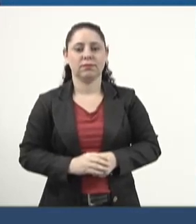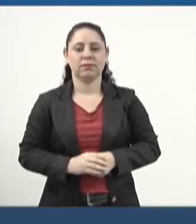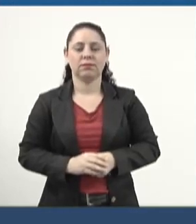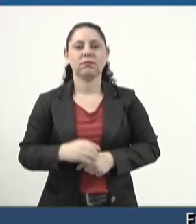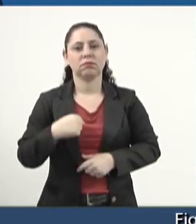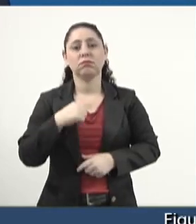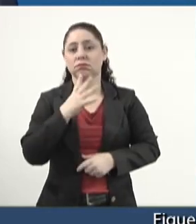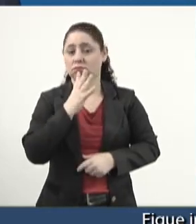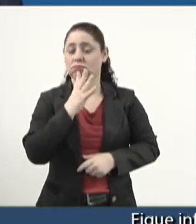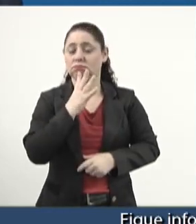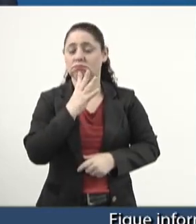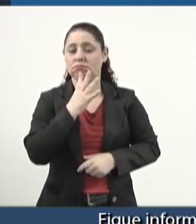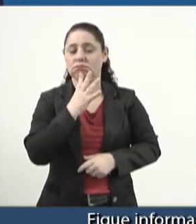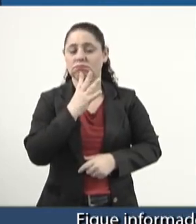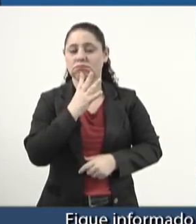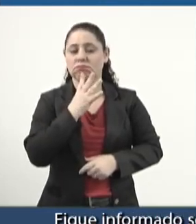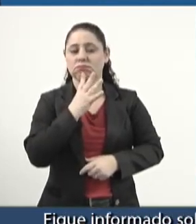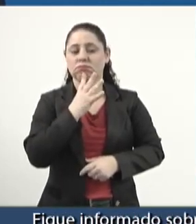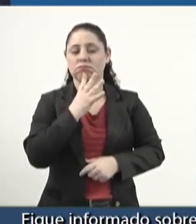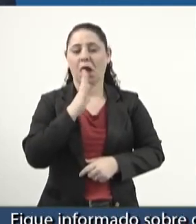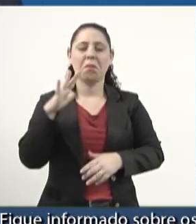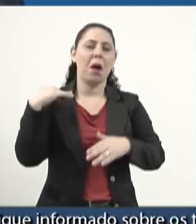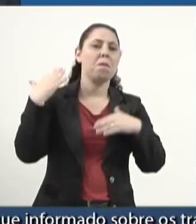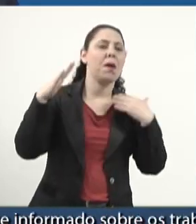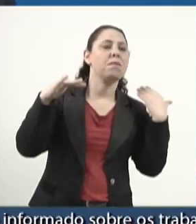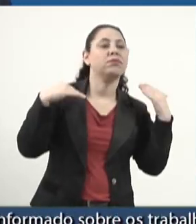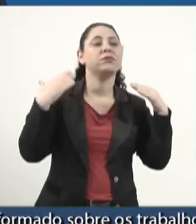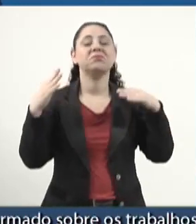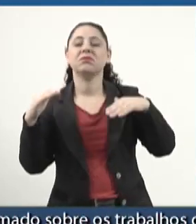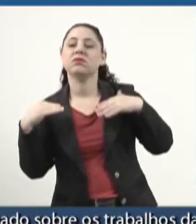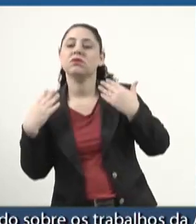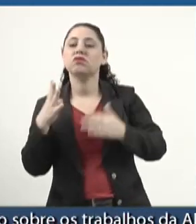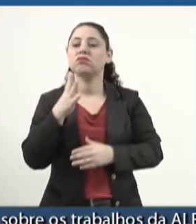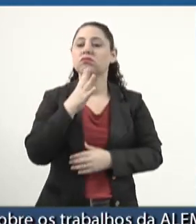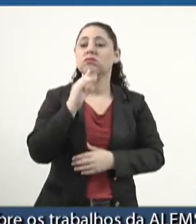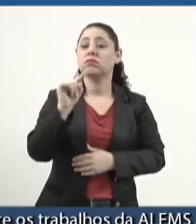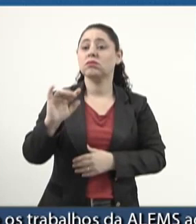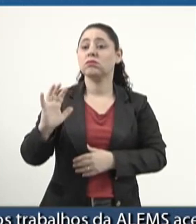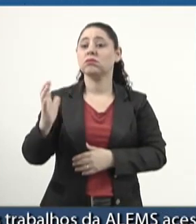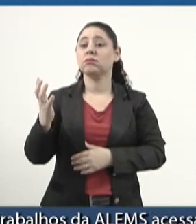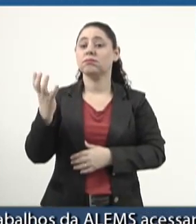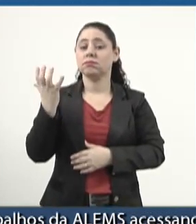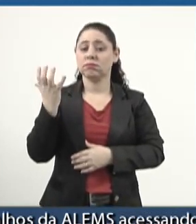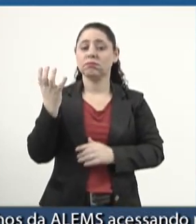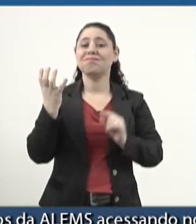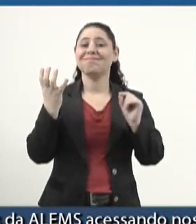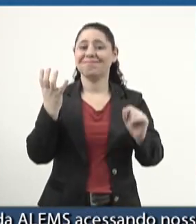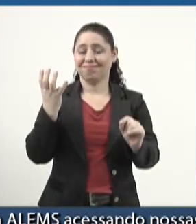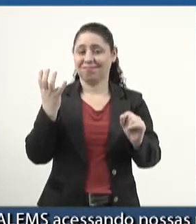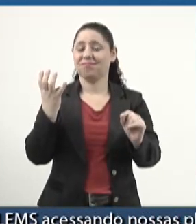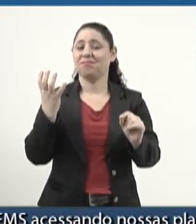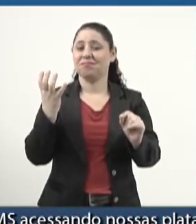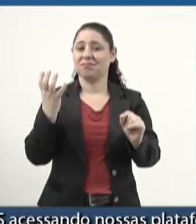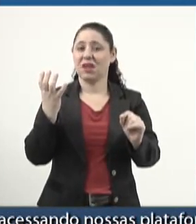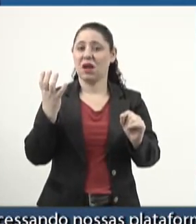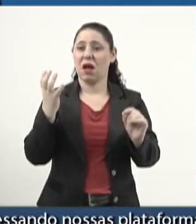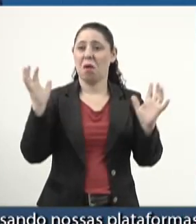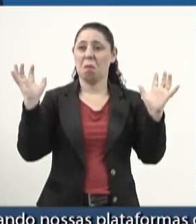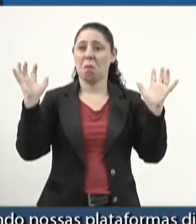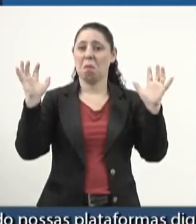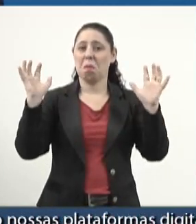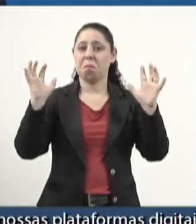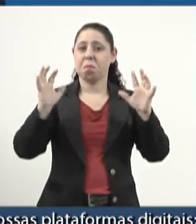Eu conheço por passeio o Rio Grande do Sul, e o que aconteceu lá é um desastre